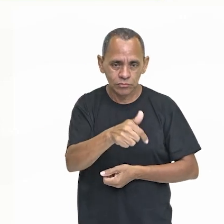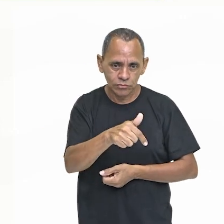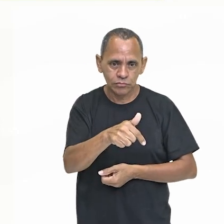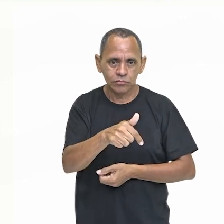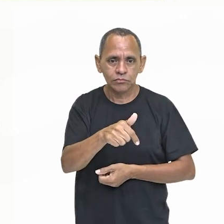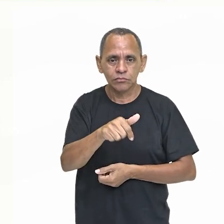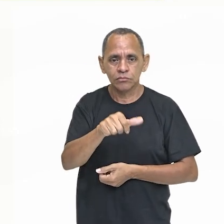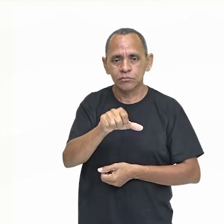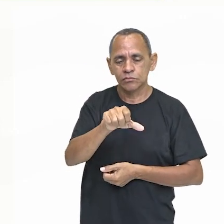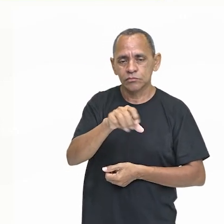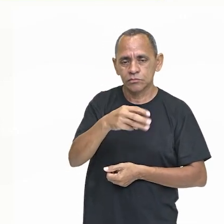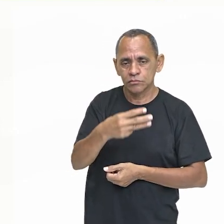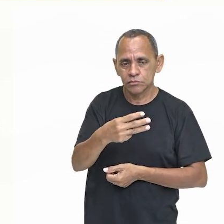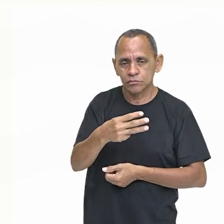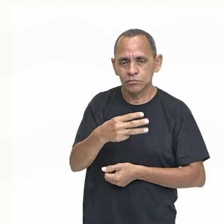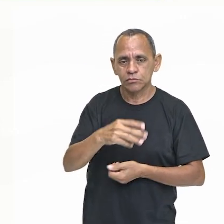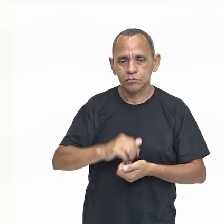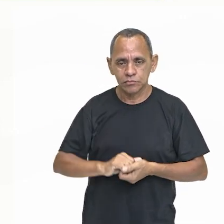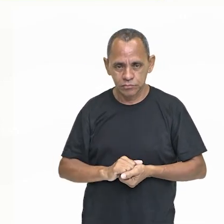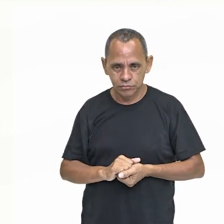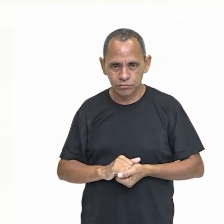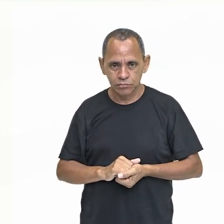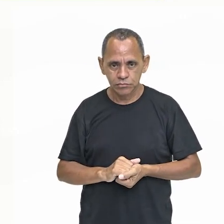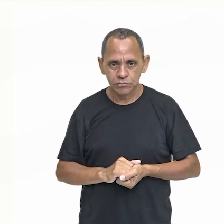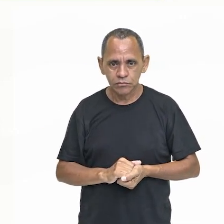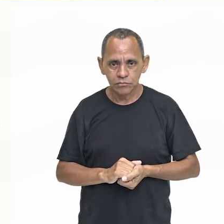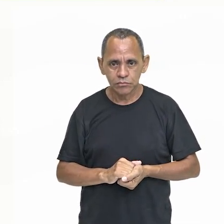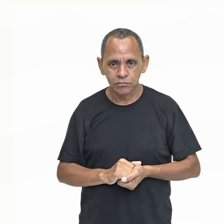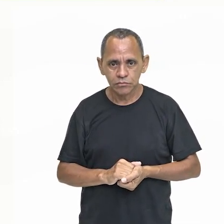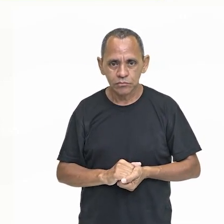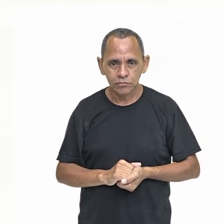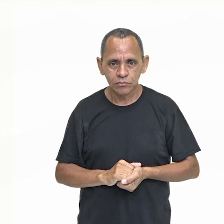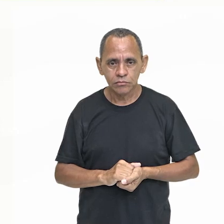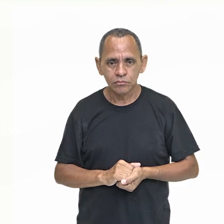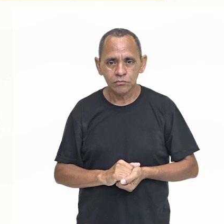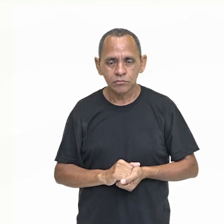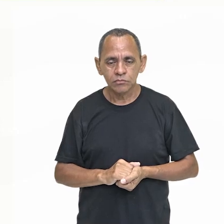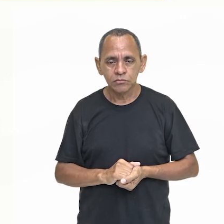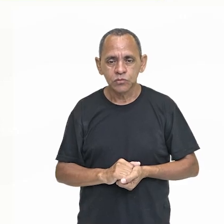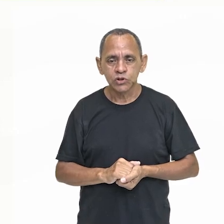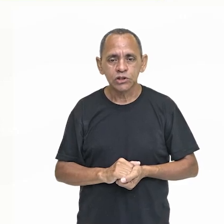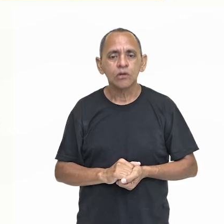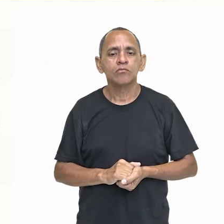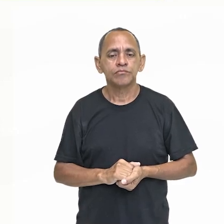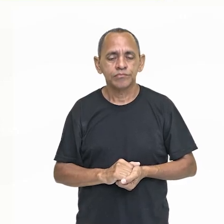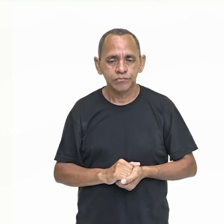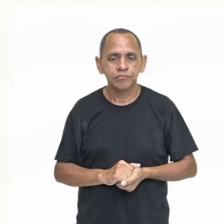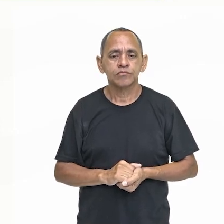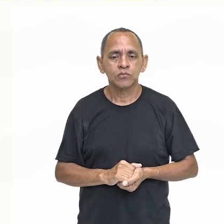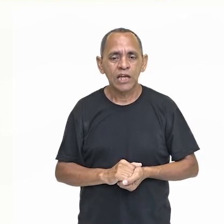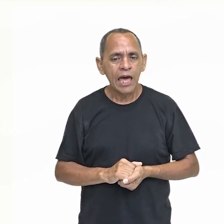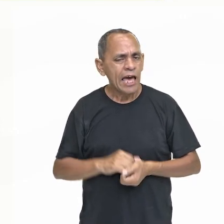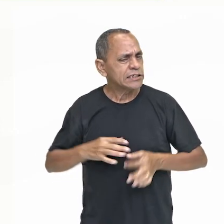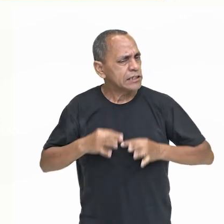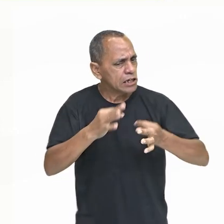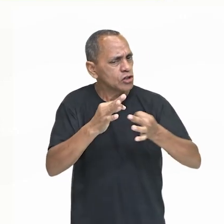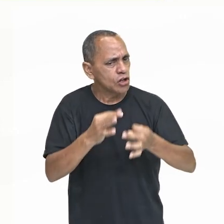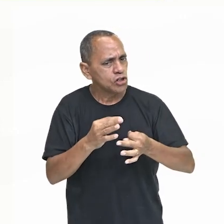ostracismo, ou seja, essa palavra se refere, como eu falei há pouco, eles estavam negando. Então, o que eles